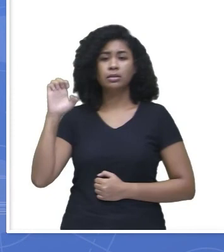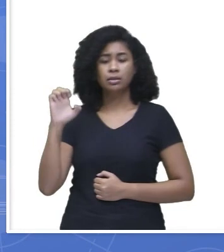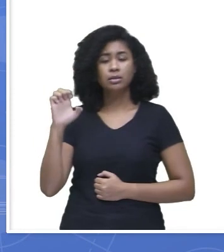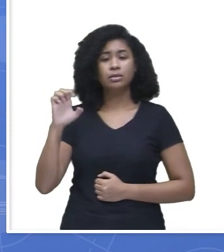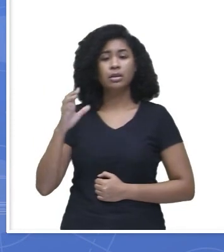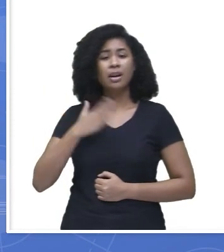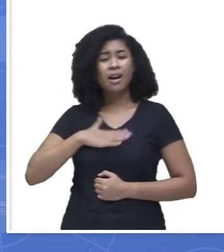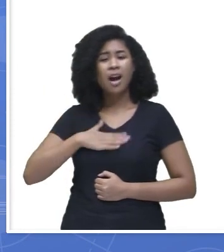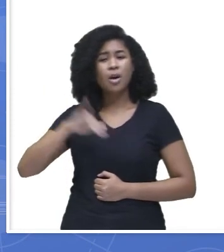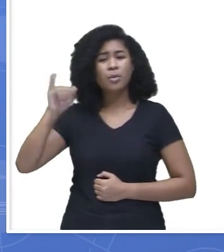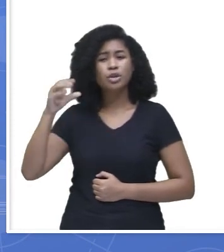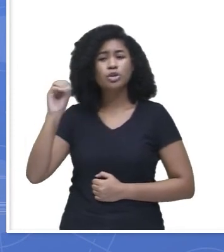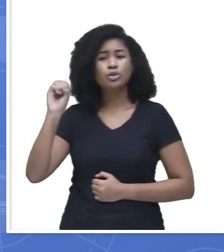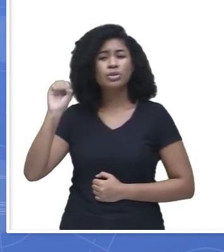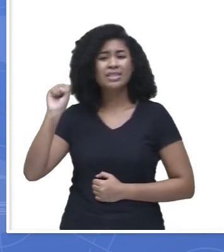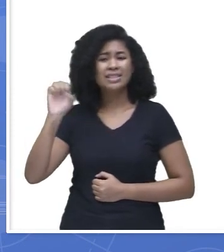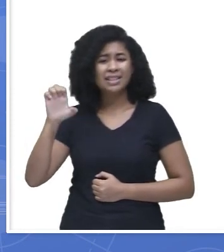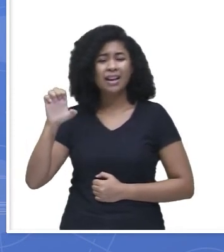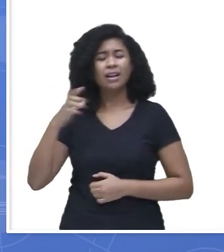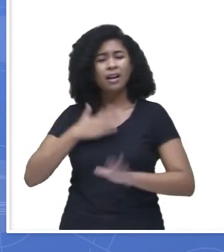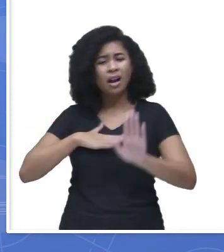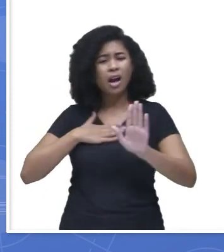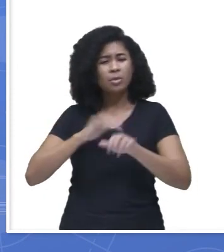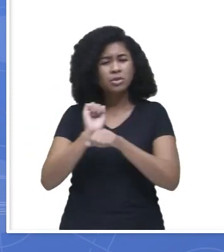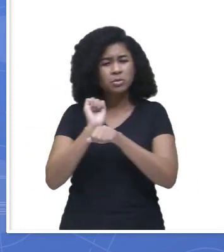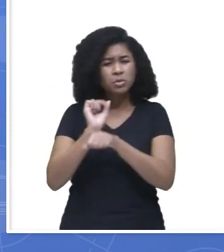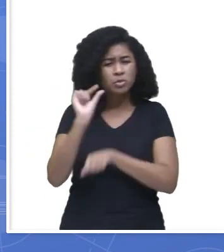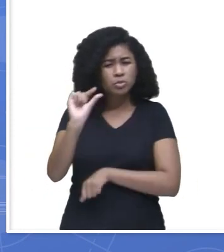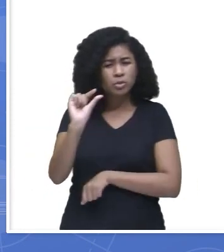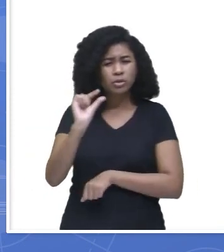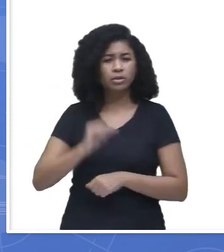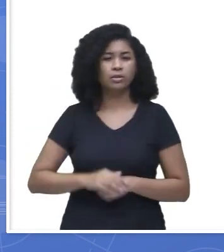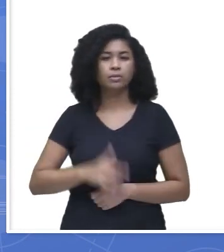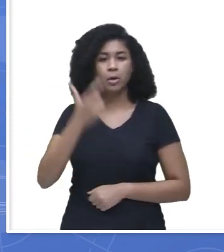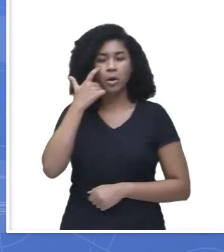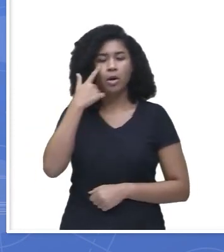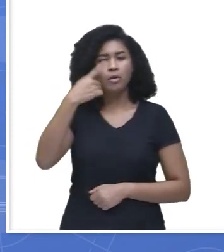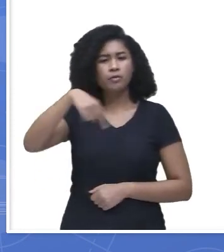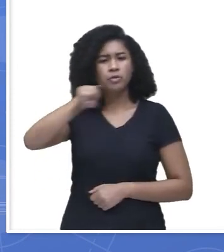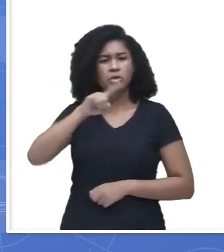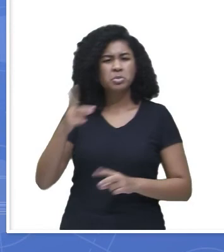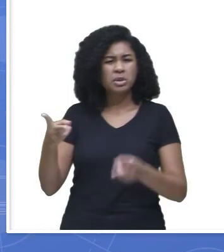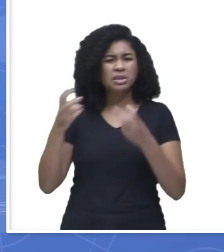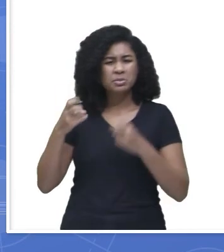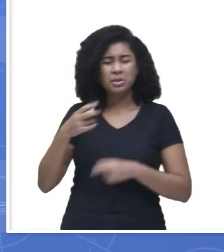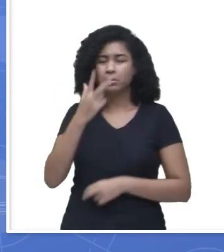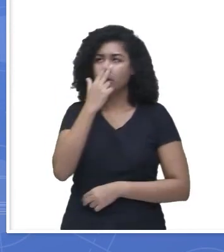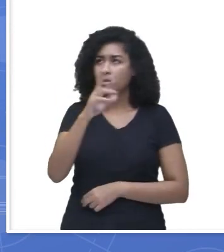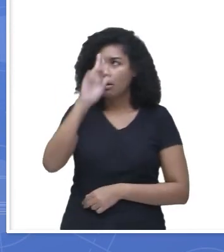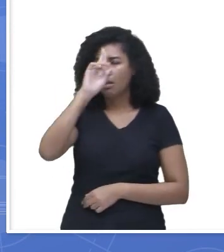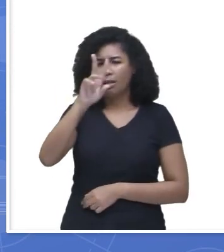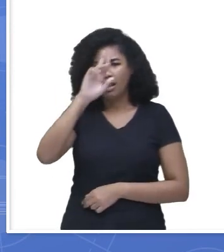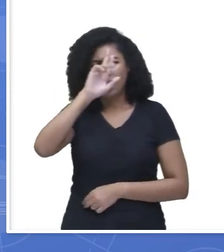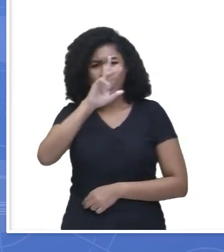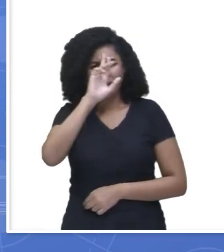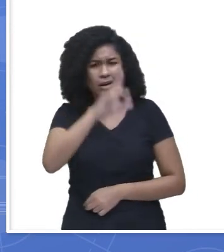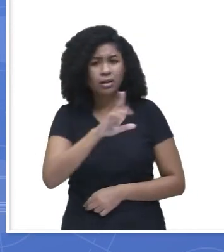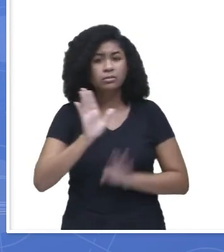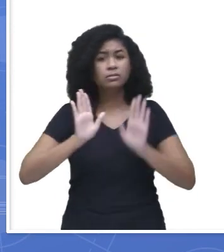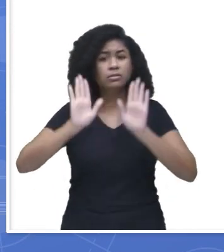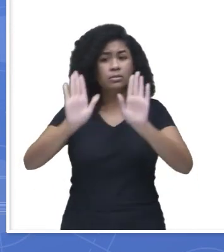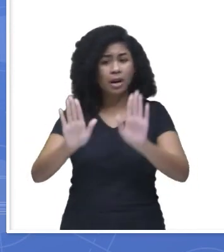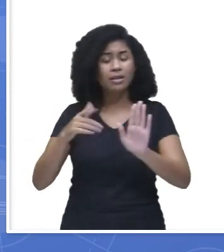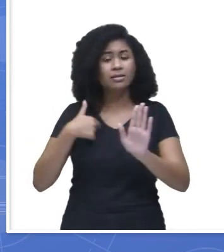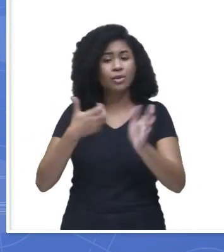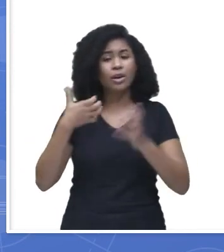pouco. Maiara. Então, como vocês podem ver, dá para confundir realmente, mas o que eu quero que vocês entendam, o que eu comentei na segunda questão,